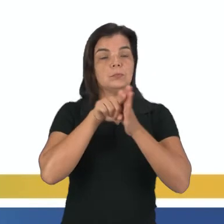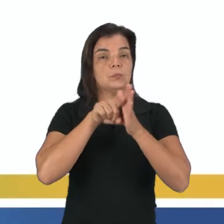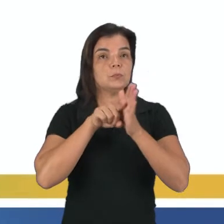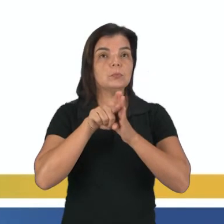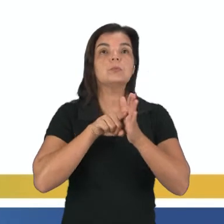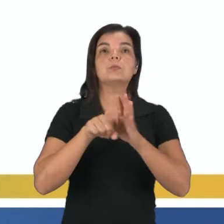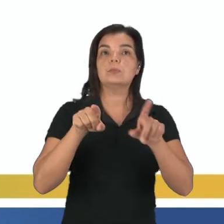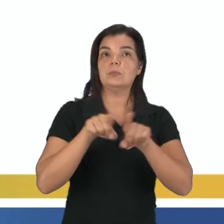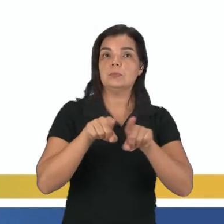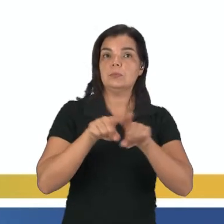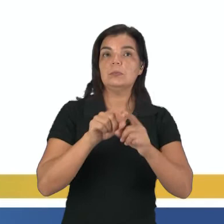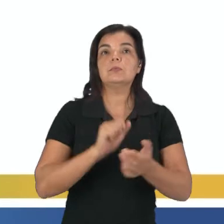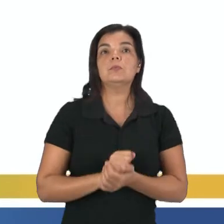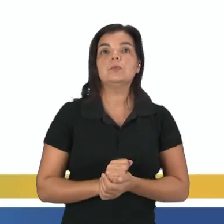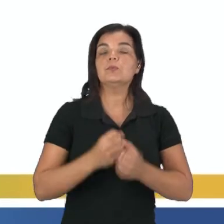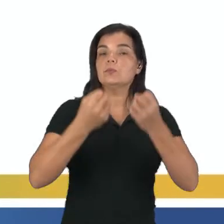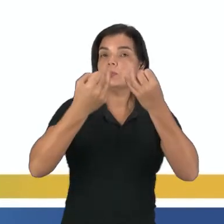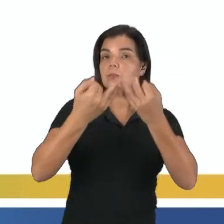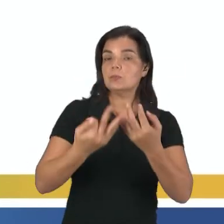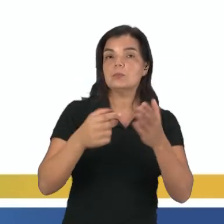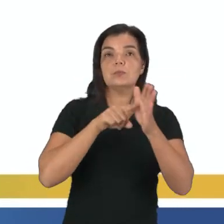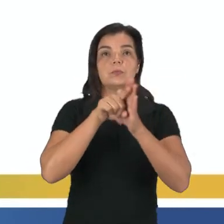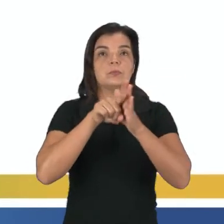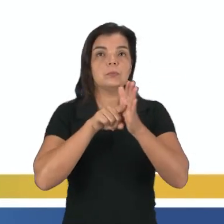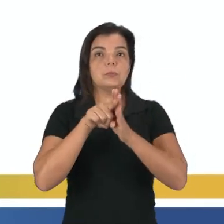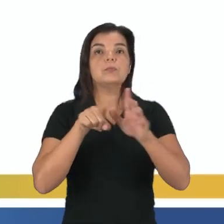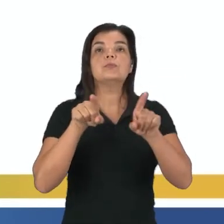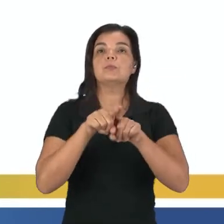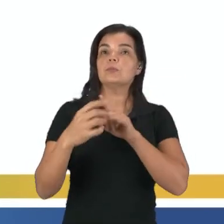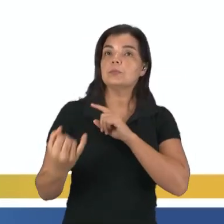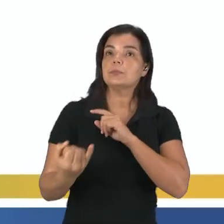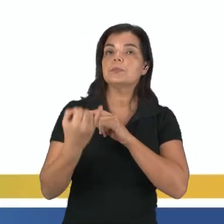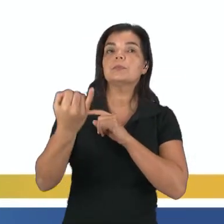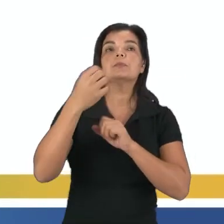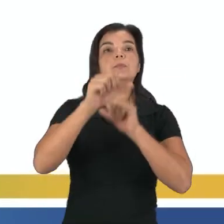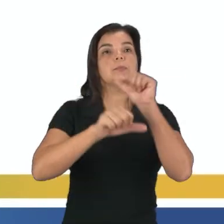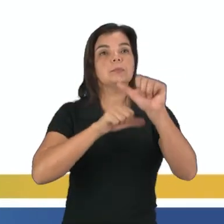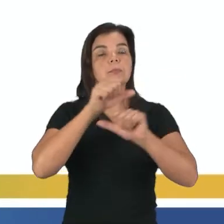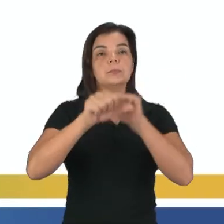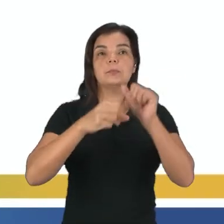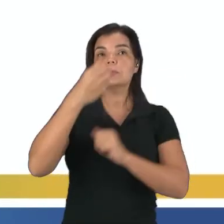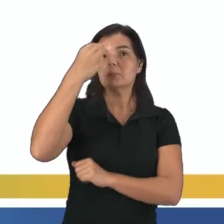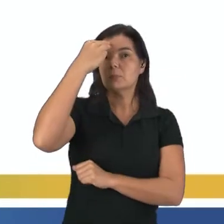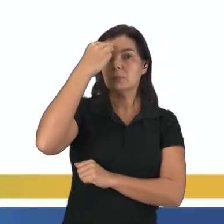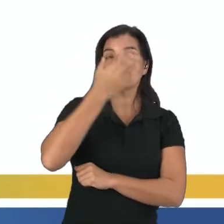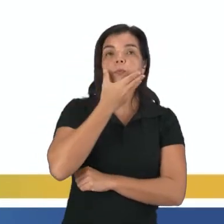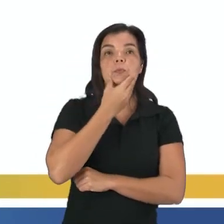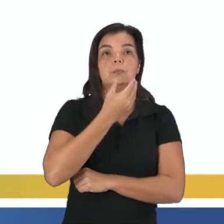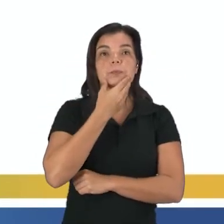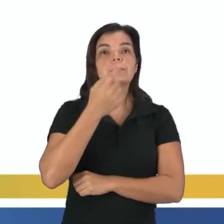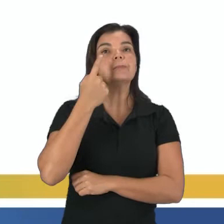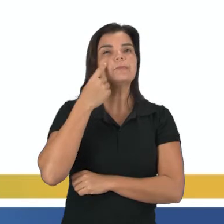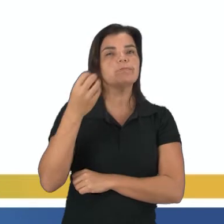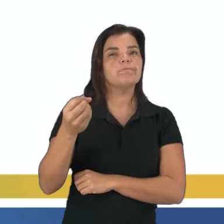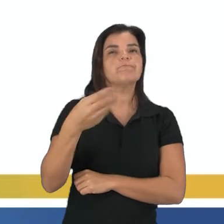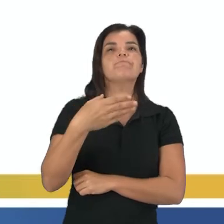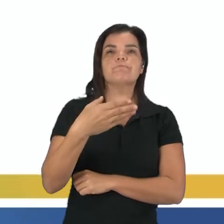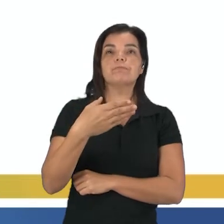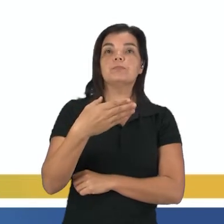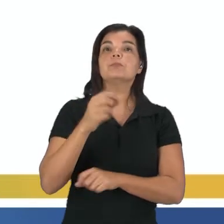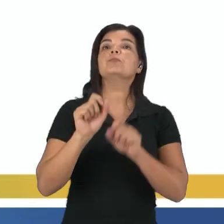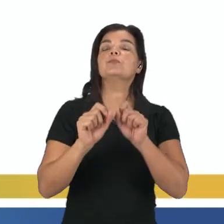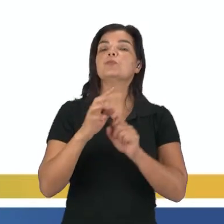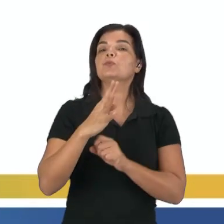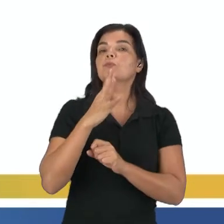Cientificismo. Numa época de efervescência, o conceito do cientificismo foi de suma importância para mudar a mentalidade do homem e trazer à